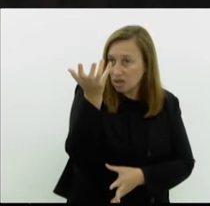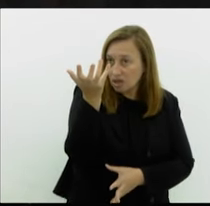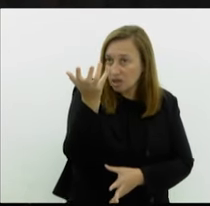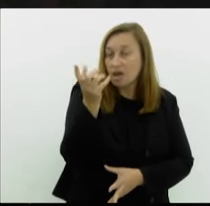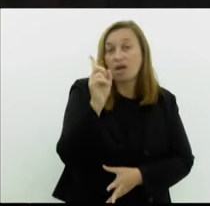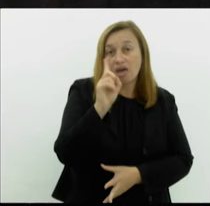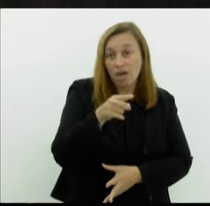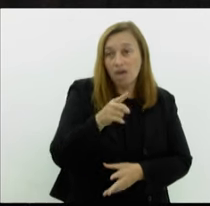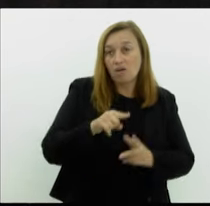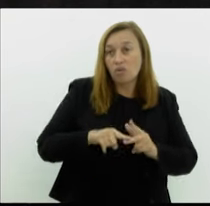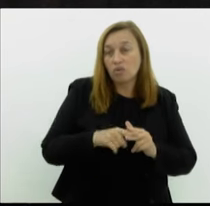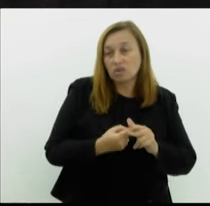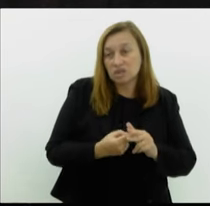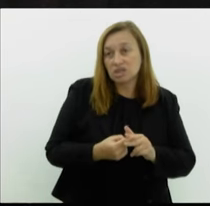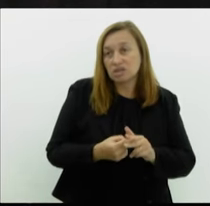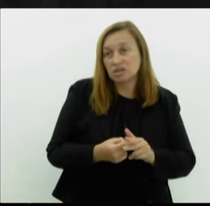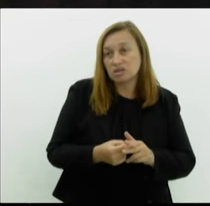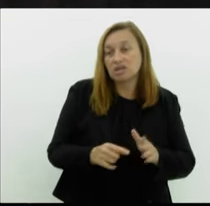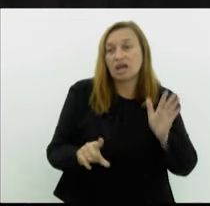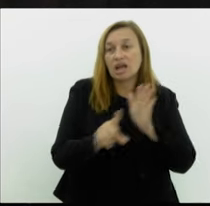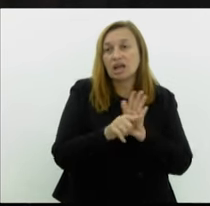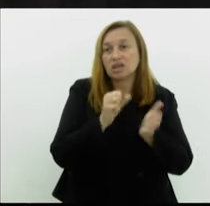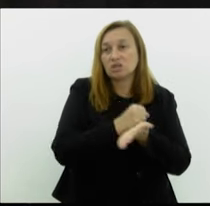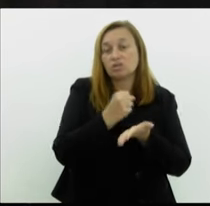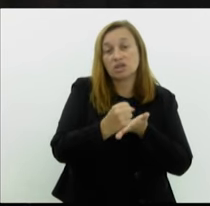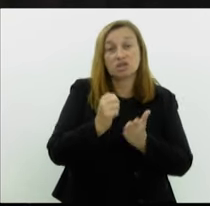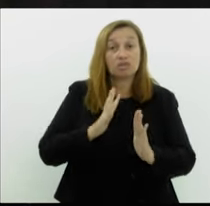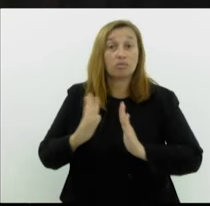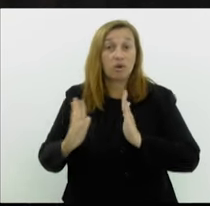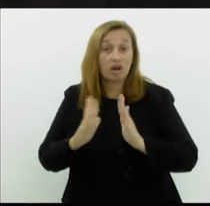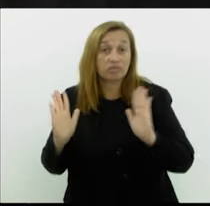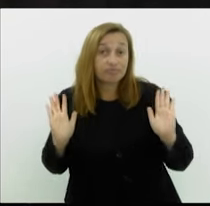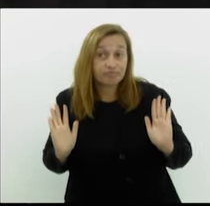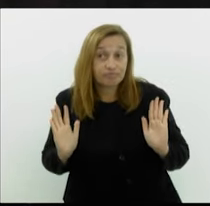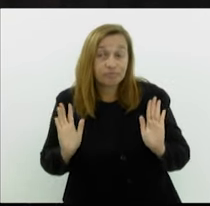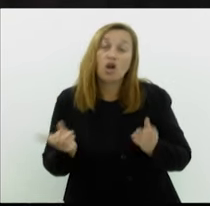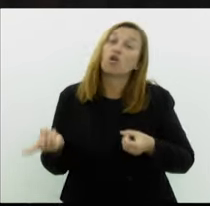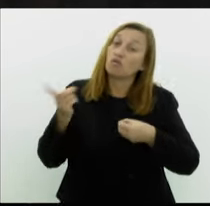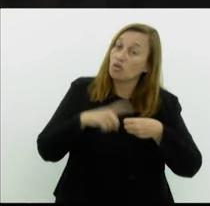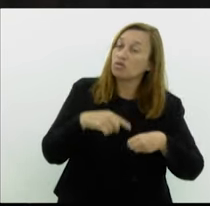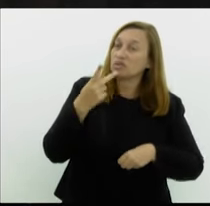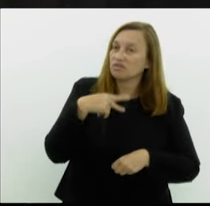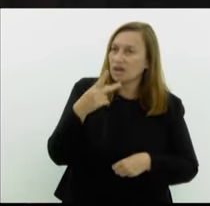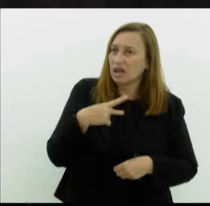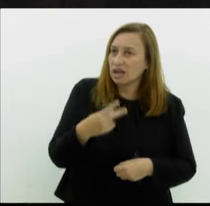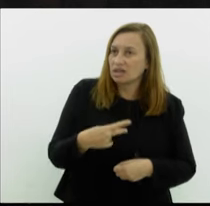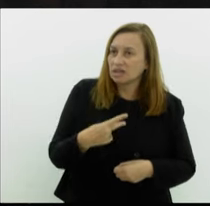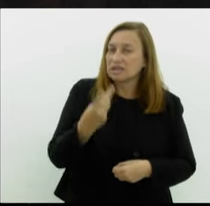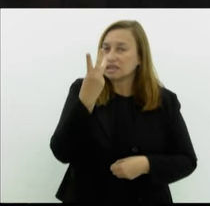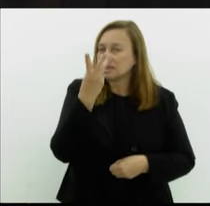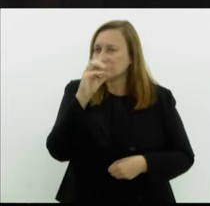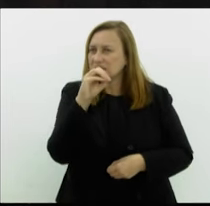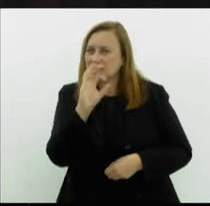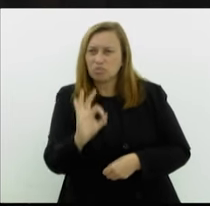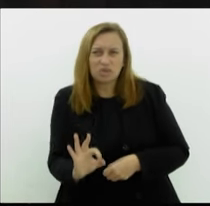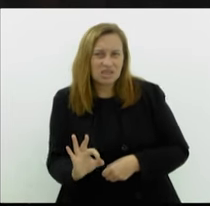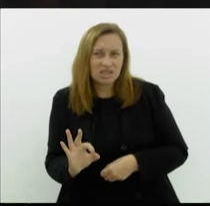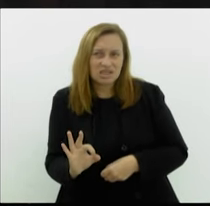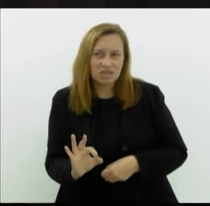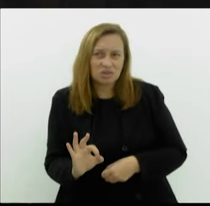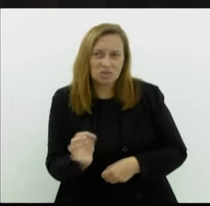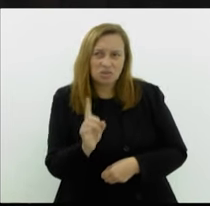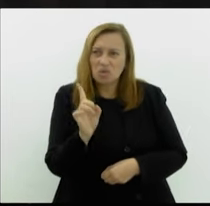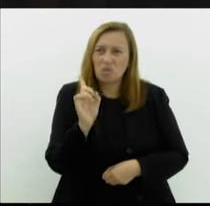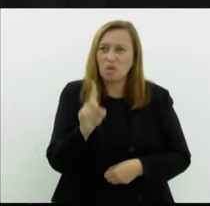a regulamentação da lei de contratos temporários. Volto a dizer, 30% não é